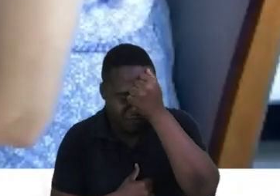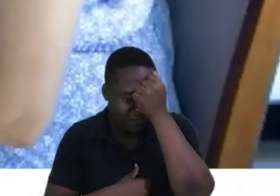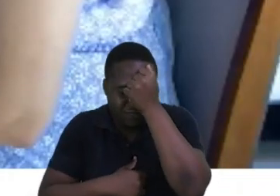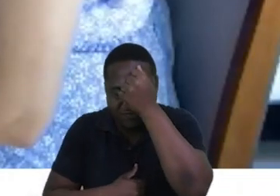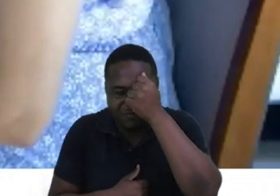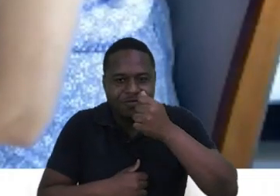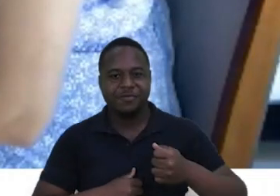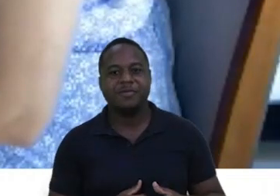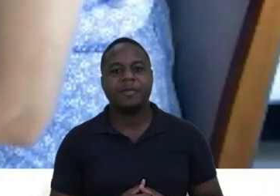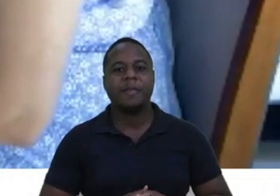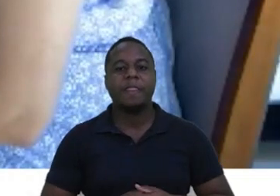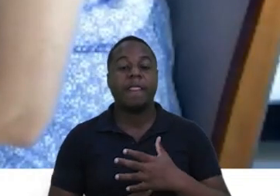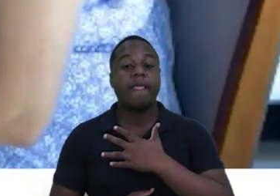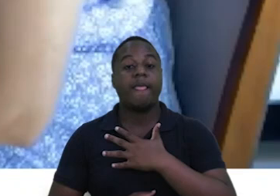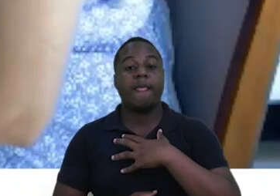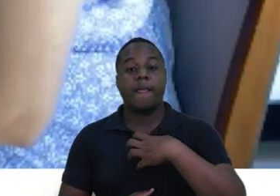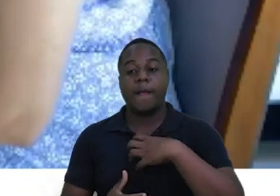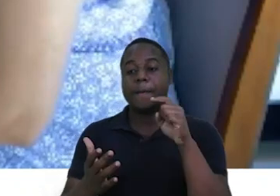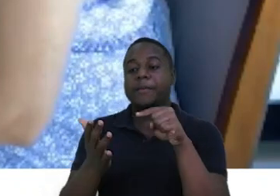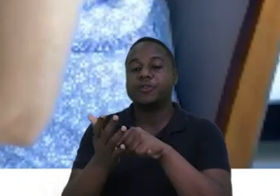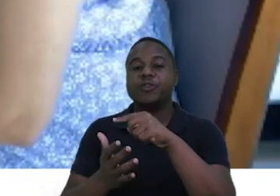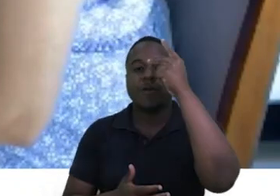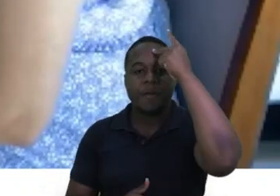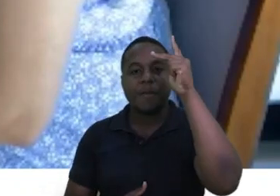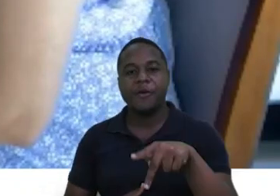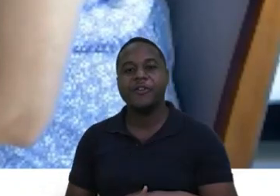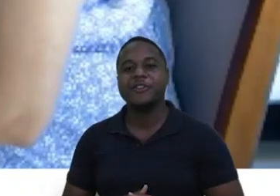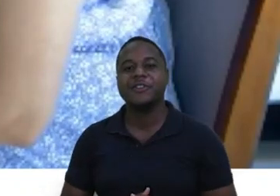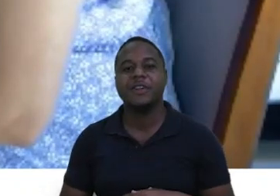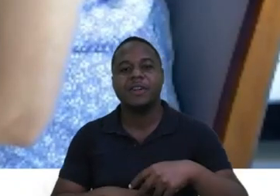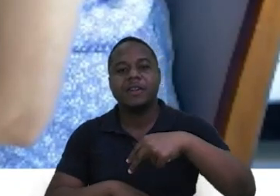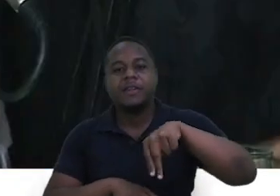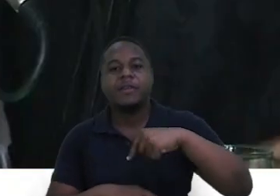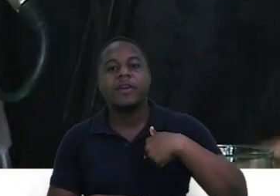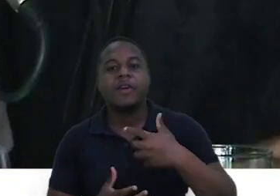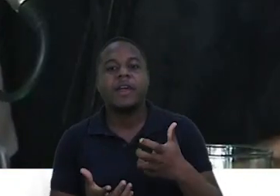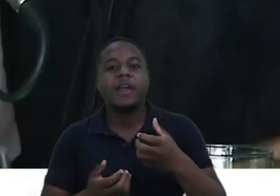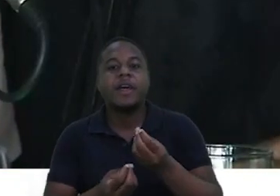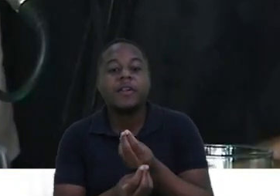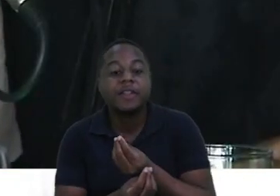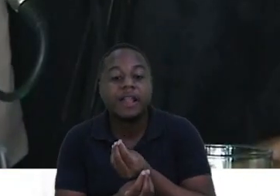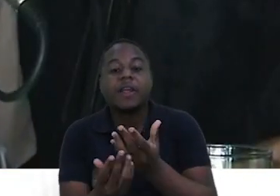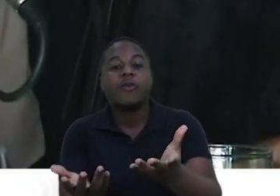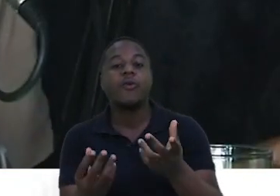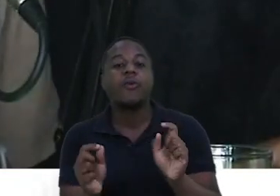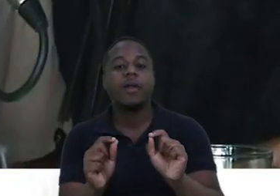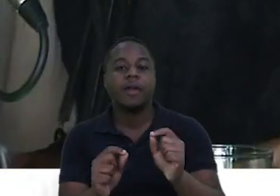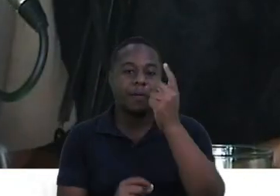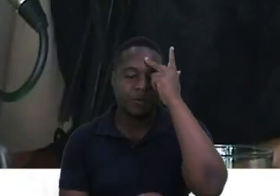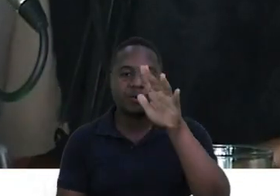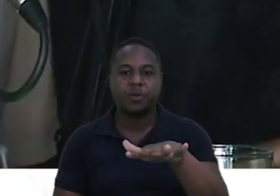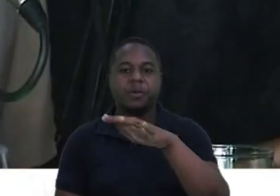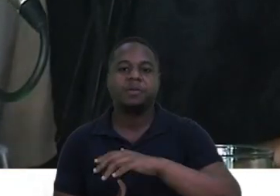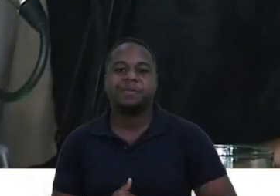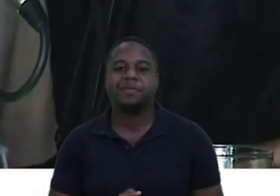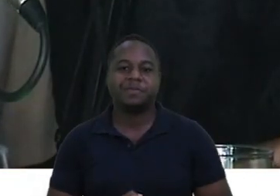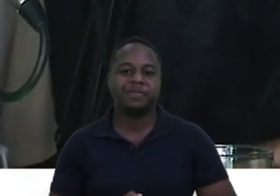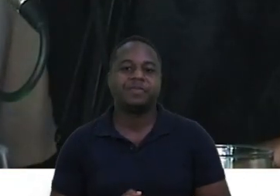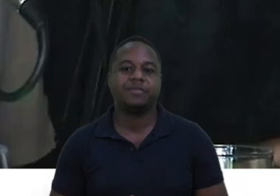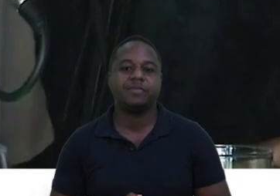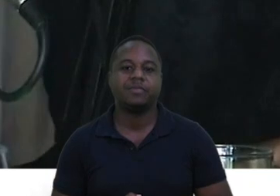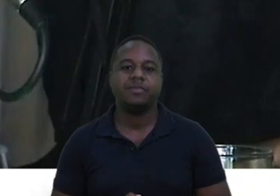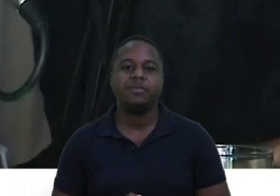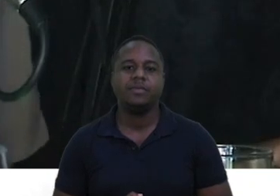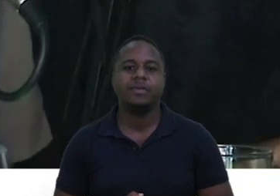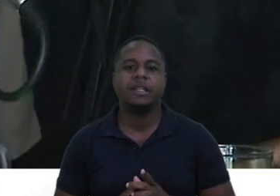Então, qual é o meu propósito mesmo, meu objetivo como professor e como dançarino? Eu quero disseminar o quê? Eu quero entregar o quê para essa cena? E a gente permeia